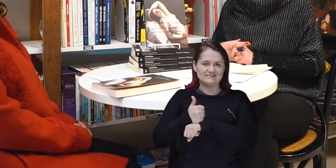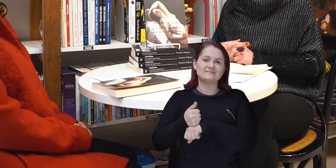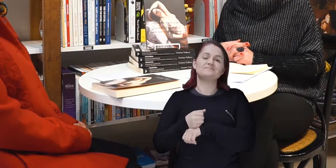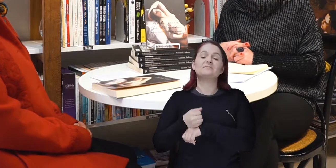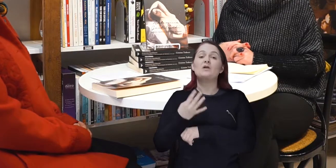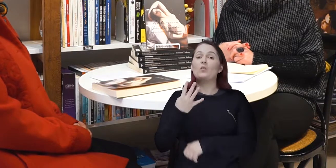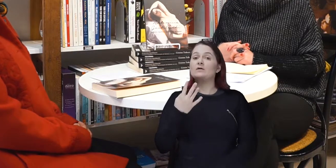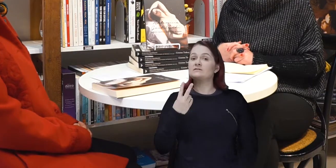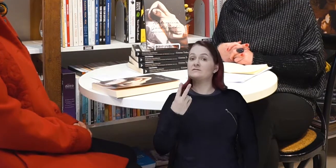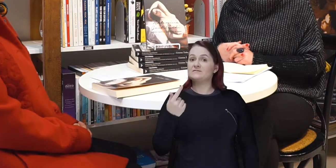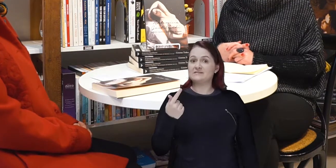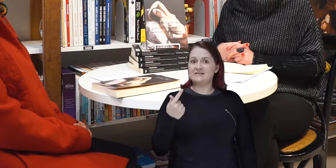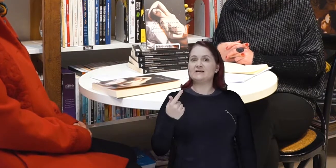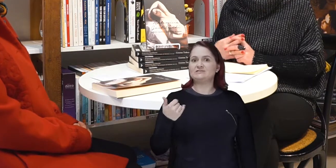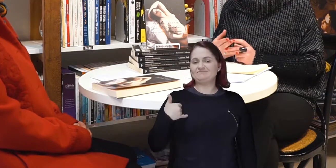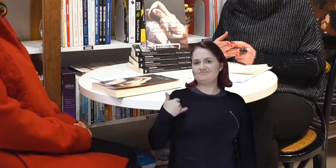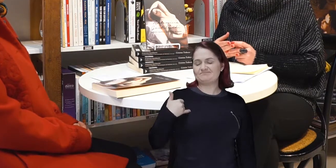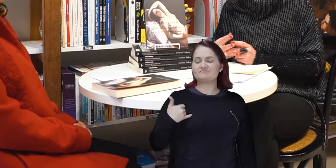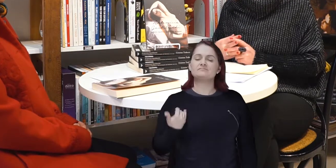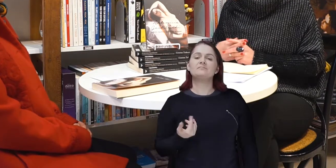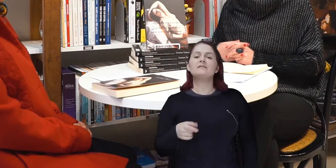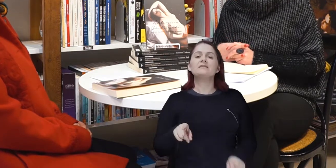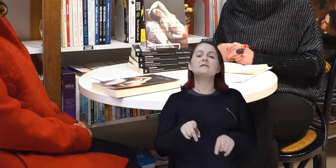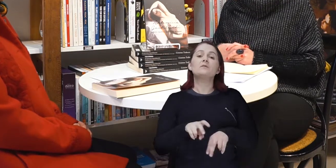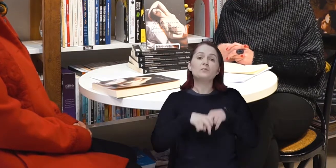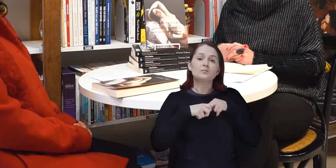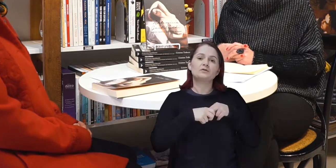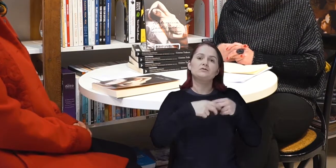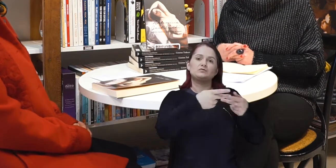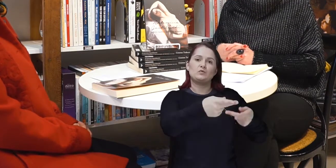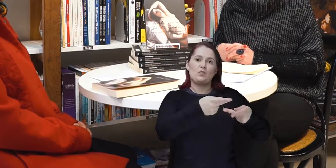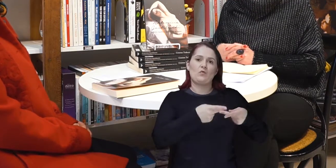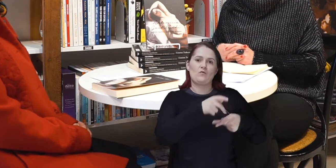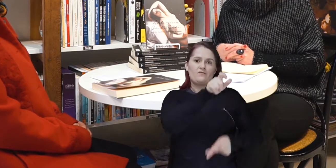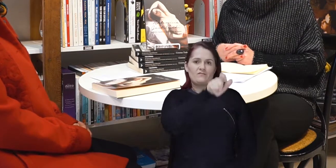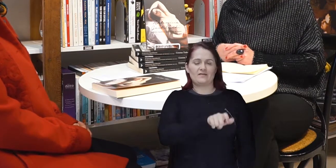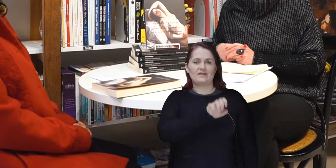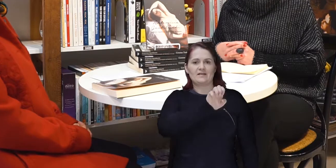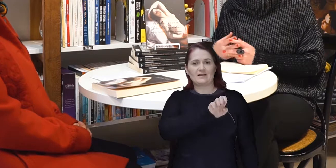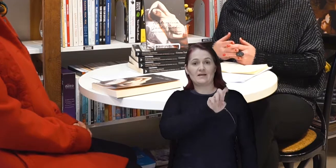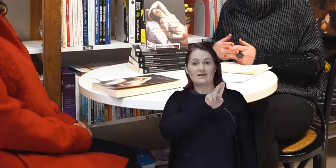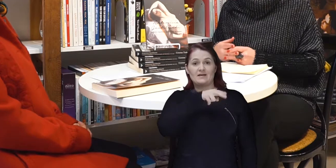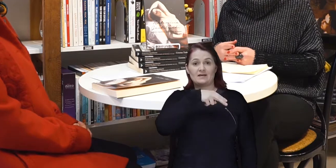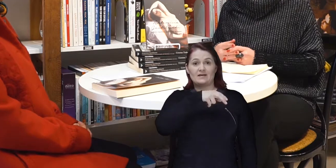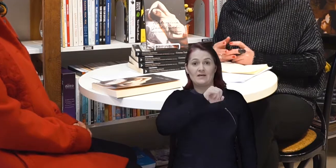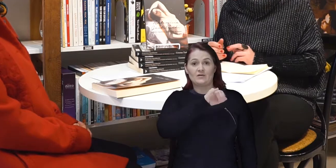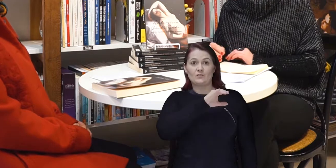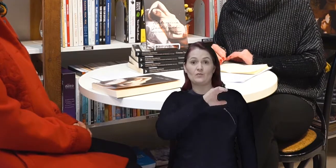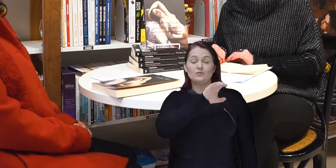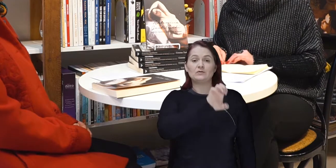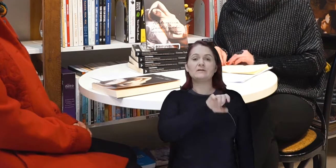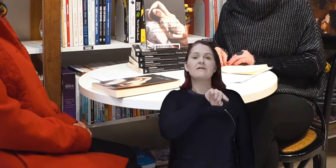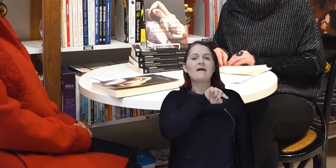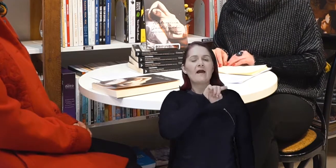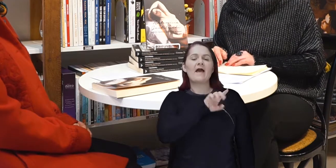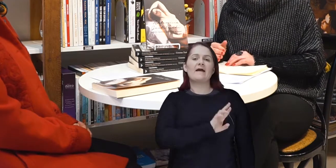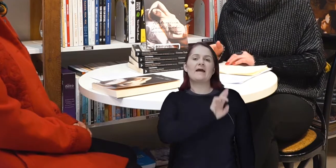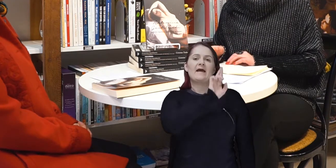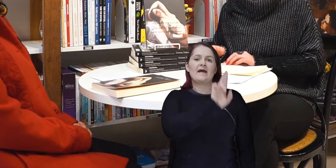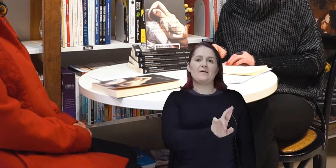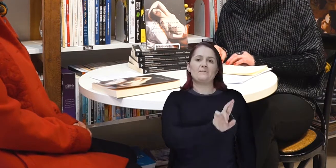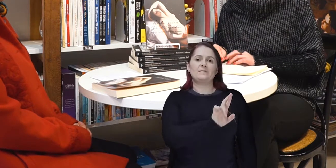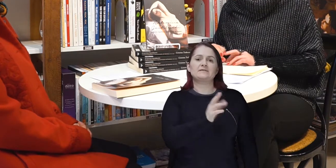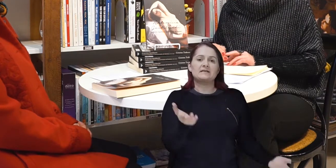para estar com a gente. Ela vai ser a voz dos leitores e leitoras, porque, em razão do contexto em que nós estamos vivendo e